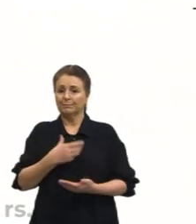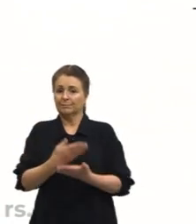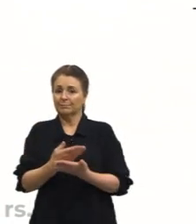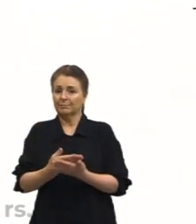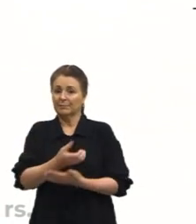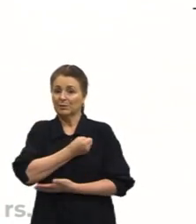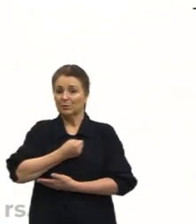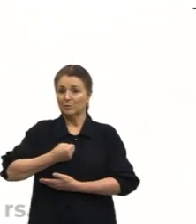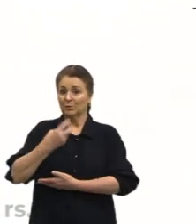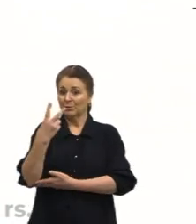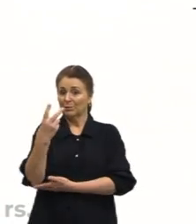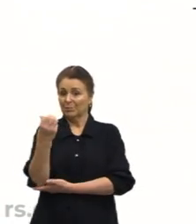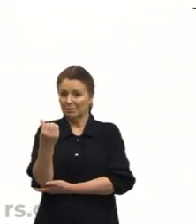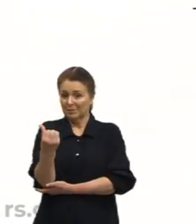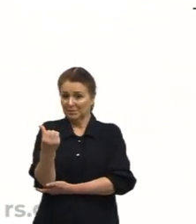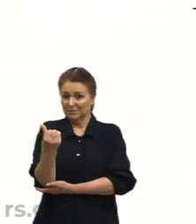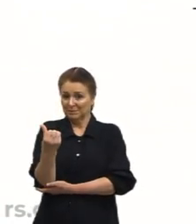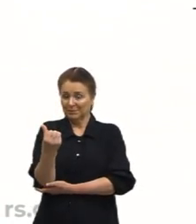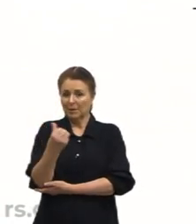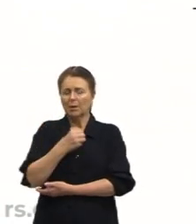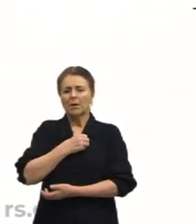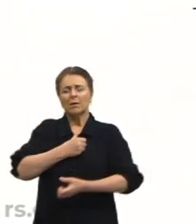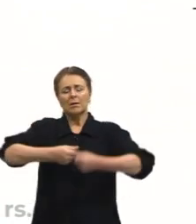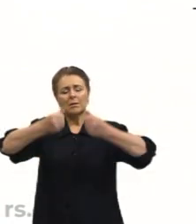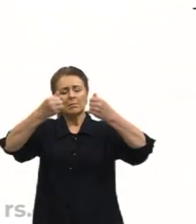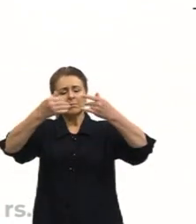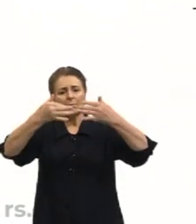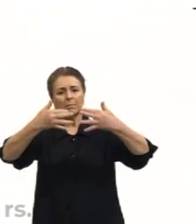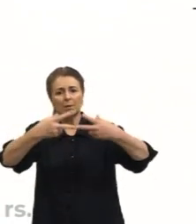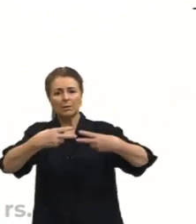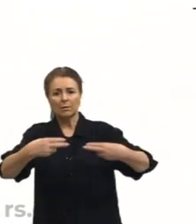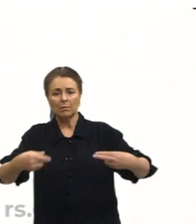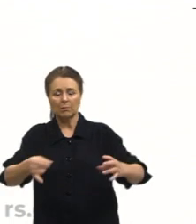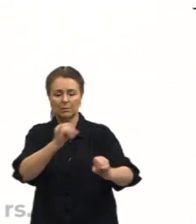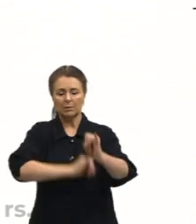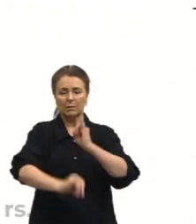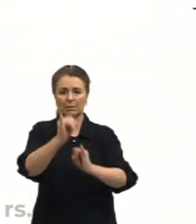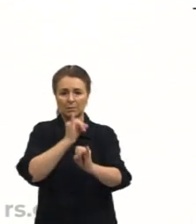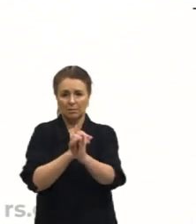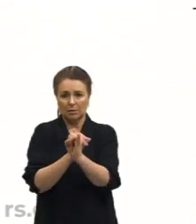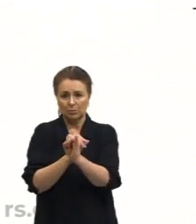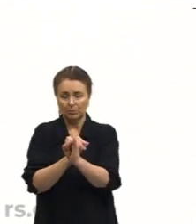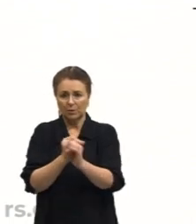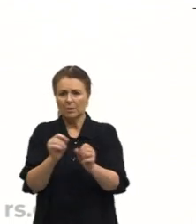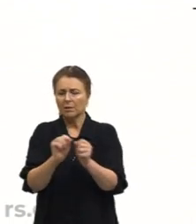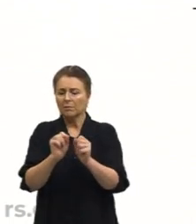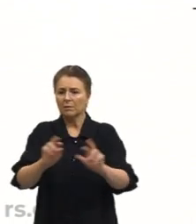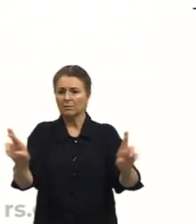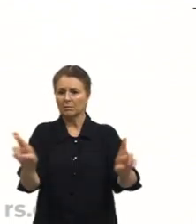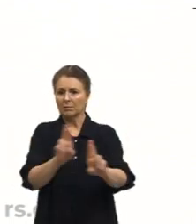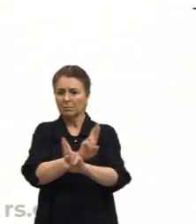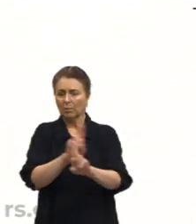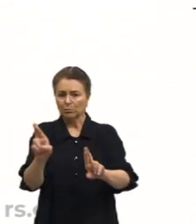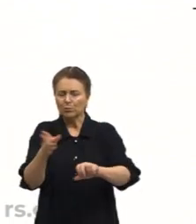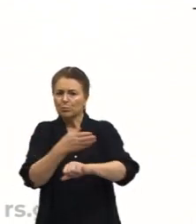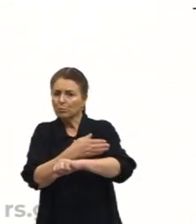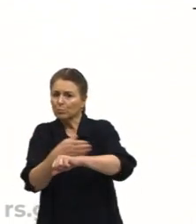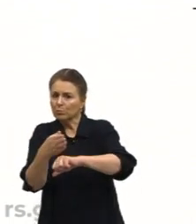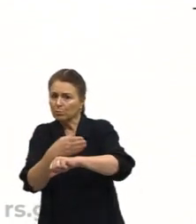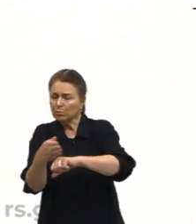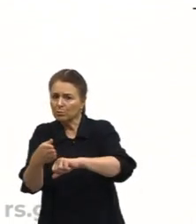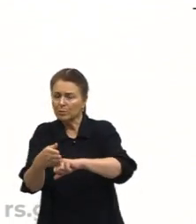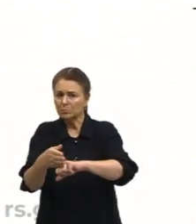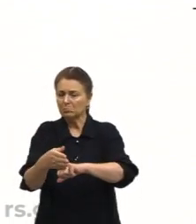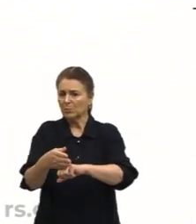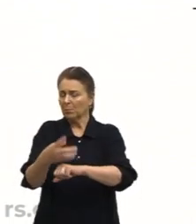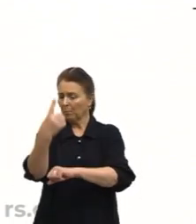que fala sobre internet porque ela é uma questão que vai falar exatamente sobre essas relações de hábitos né e